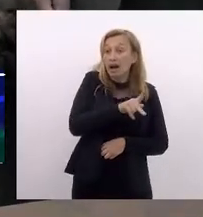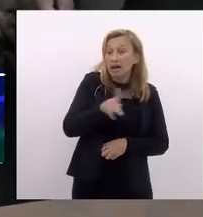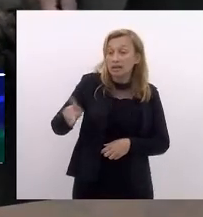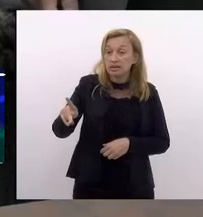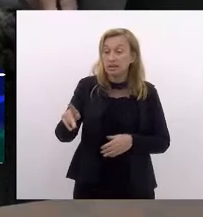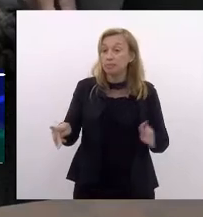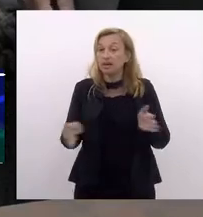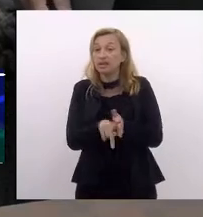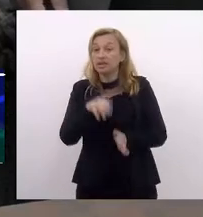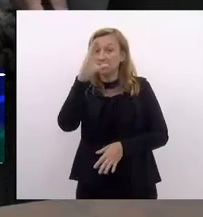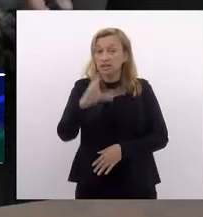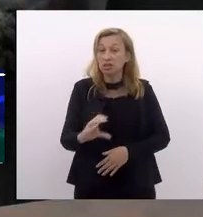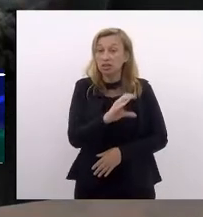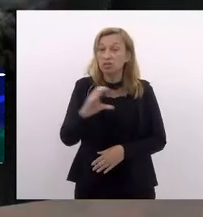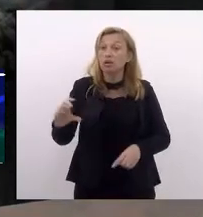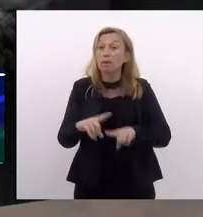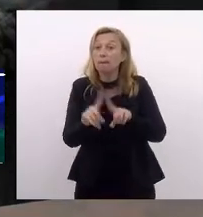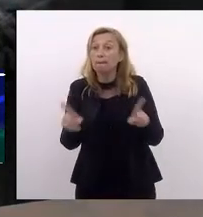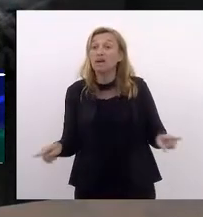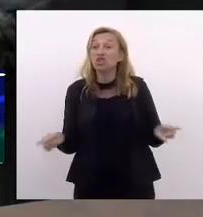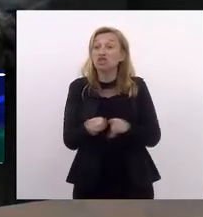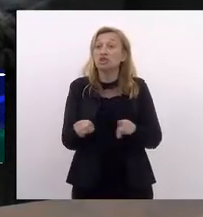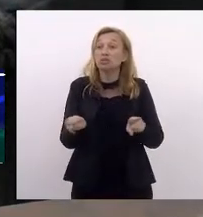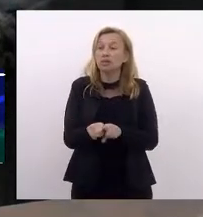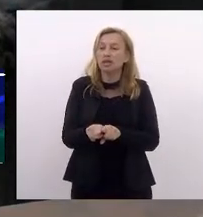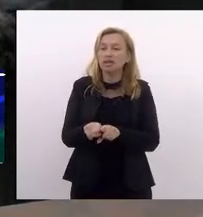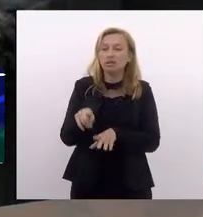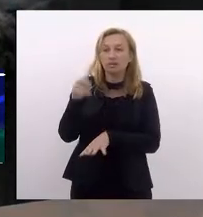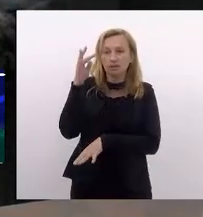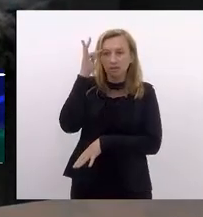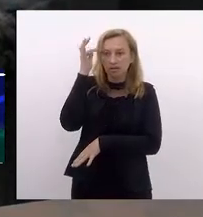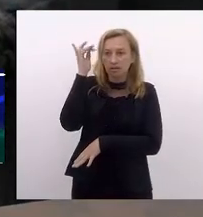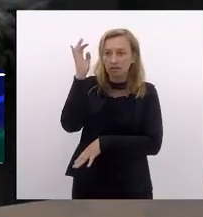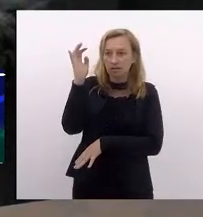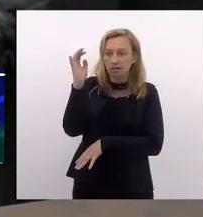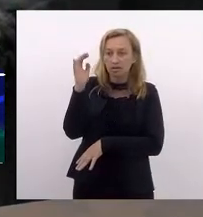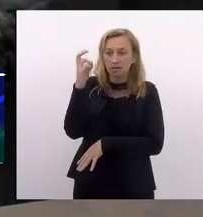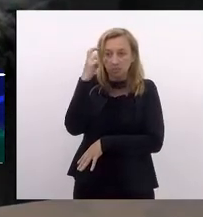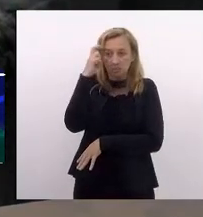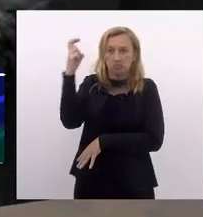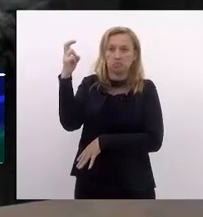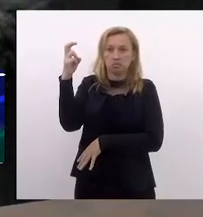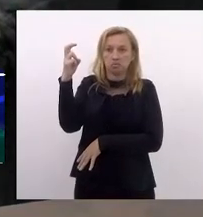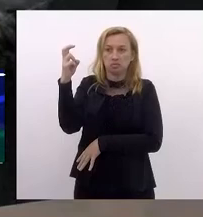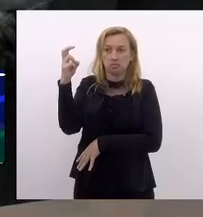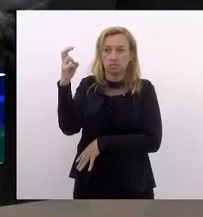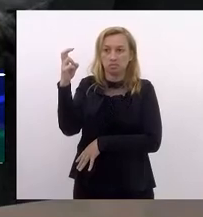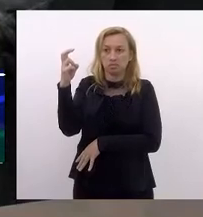da Igreja Católica Mas também ele é um intelectual de grande mundo então